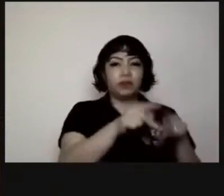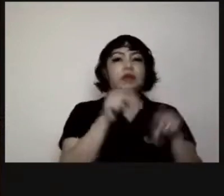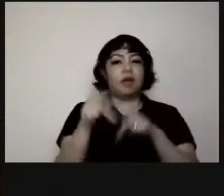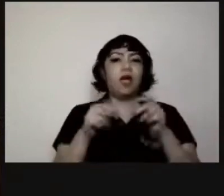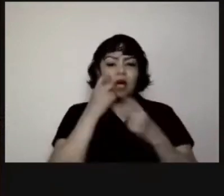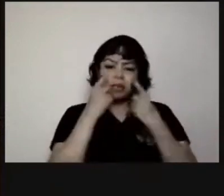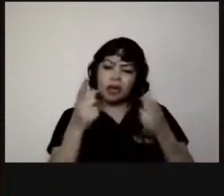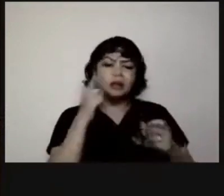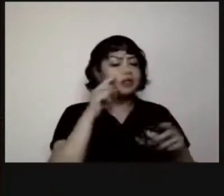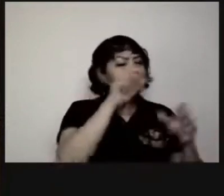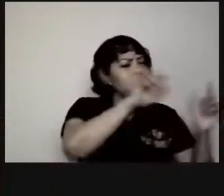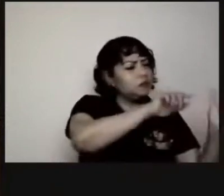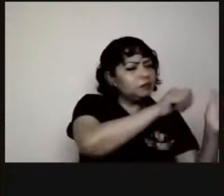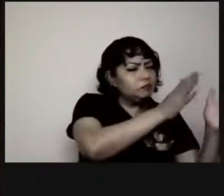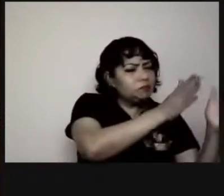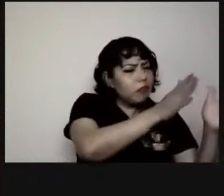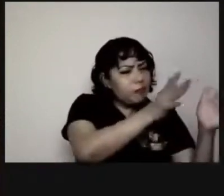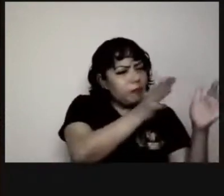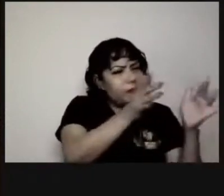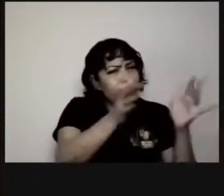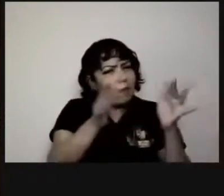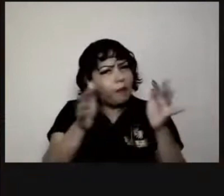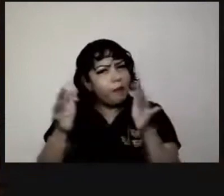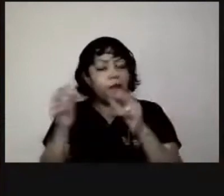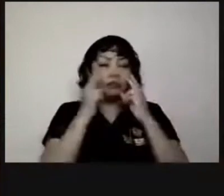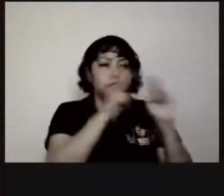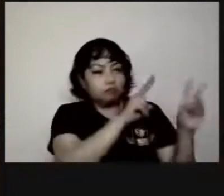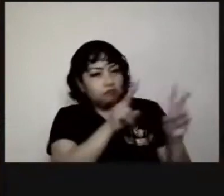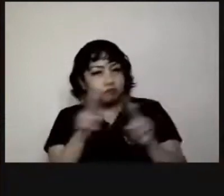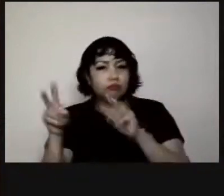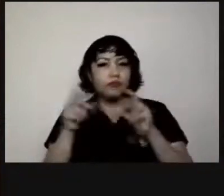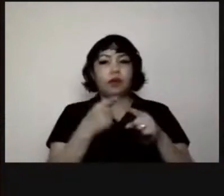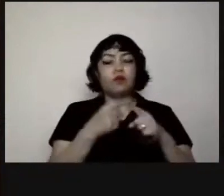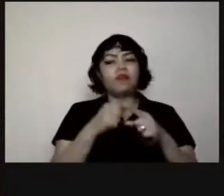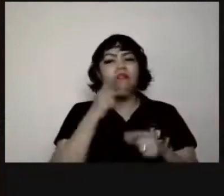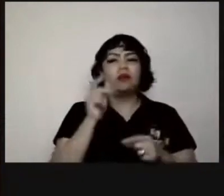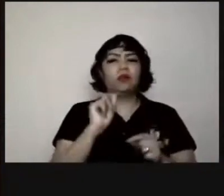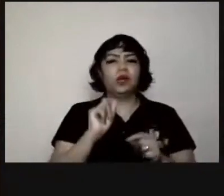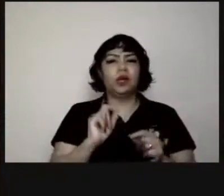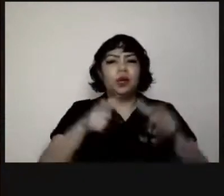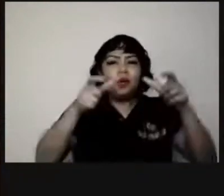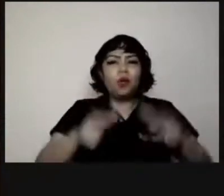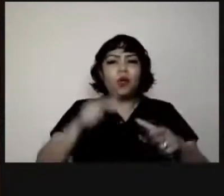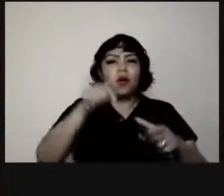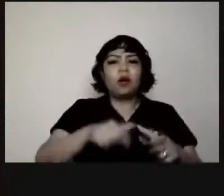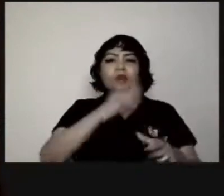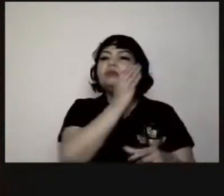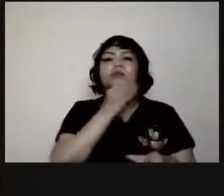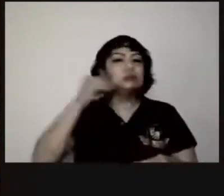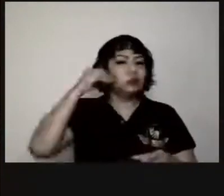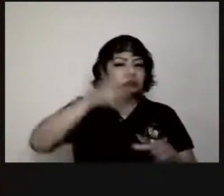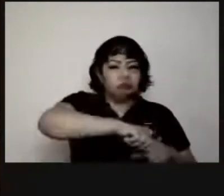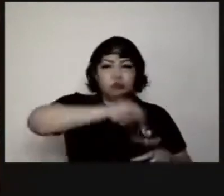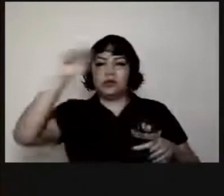episódios, porque eles falam, né? Porque o local que o Dom Pedro falou, né, essa frase, independência ou morte,